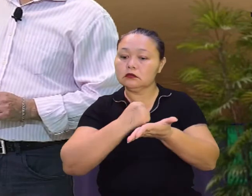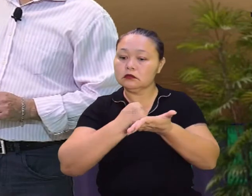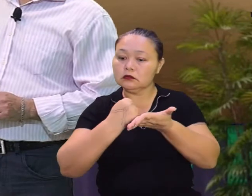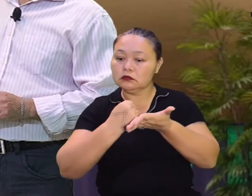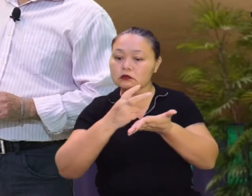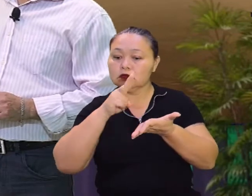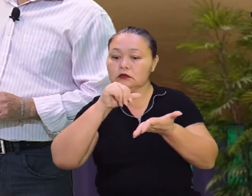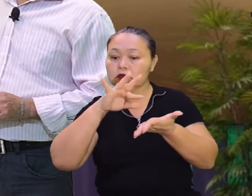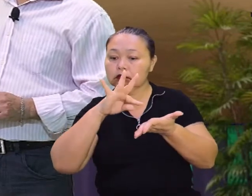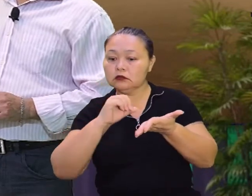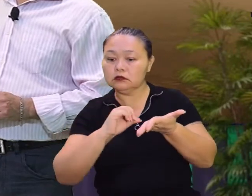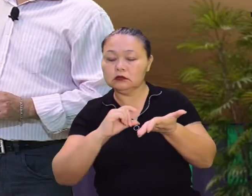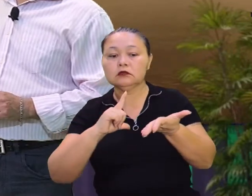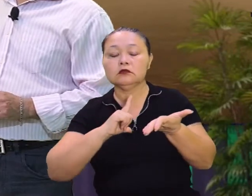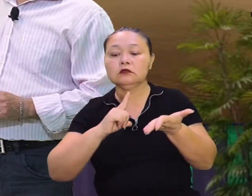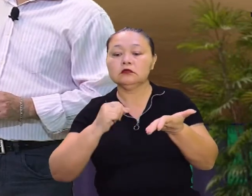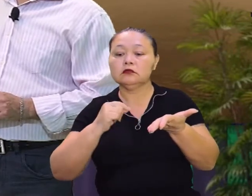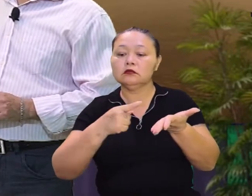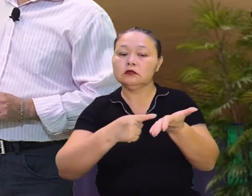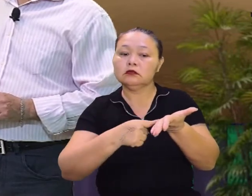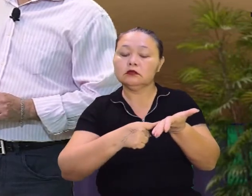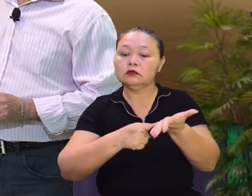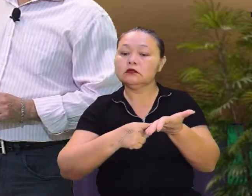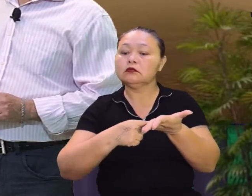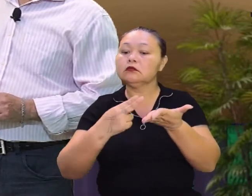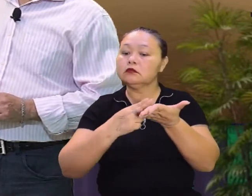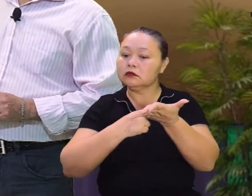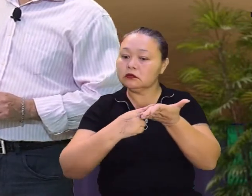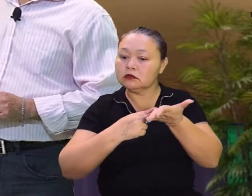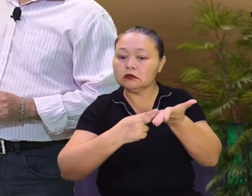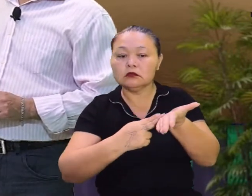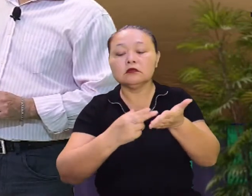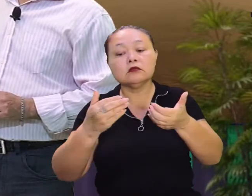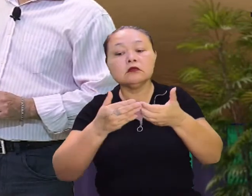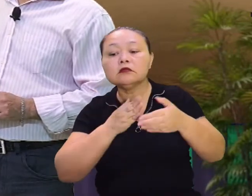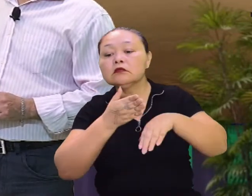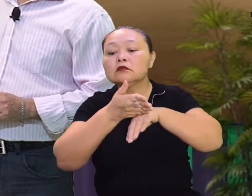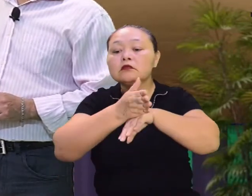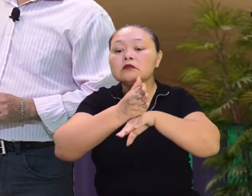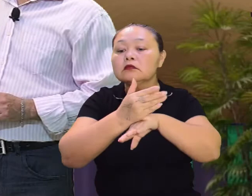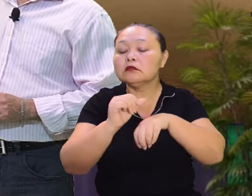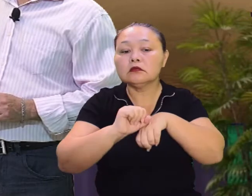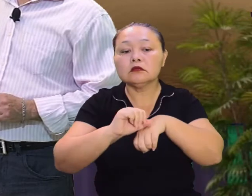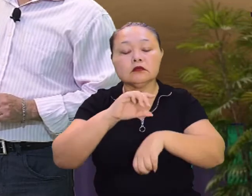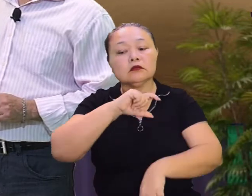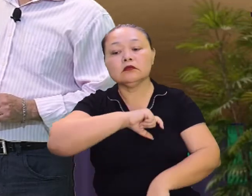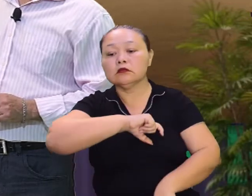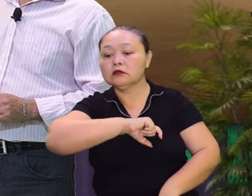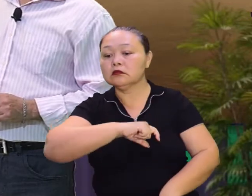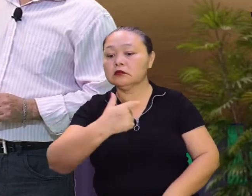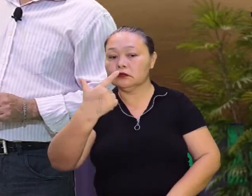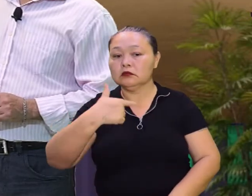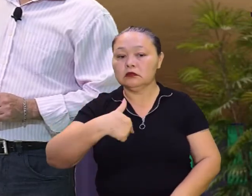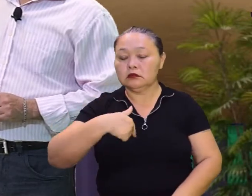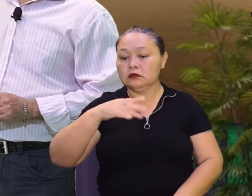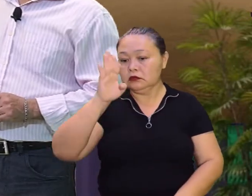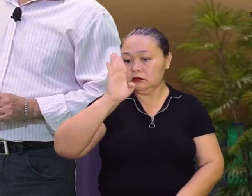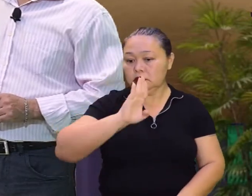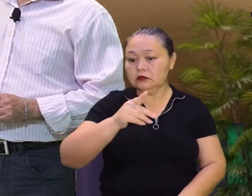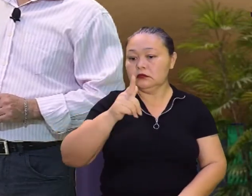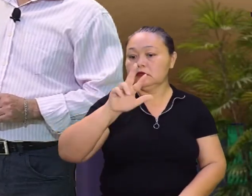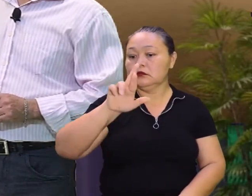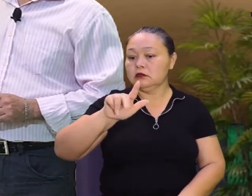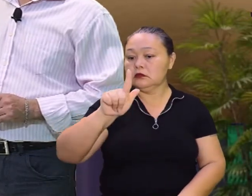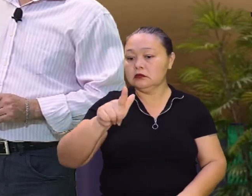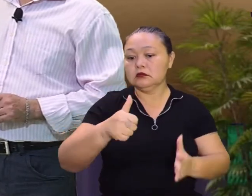também não há necessidade de passaporte. Você entra, você com a sua identidade, no caso aqui do Brasil,